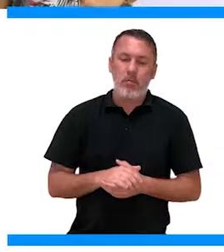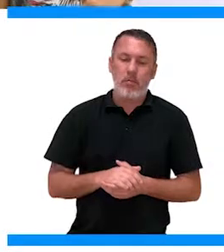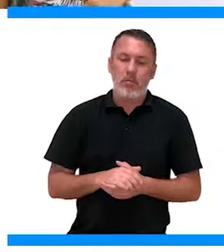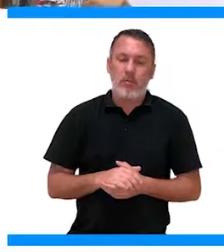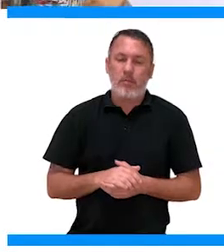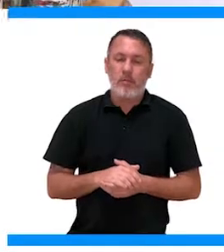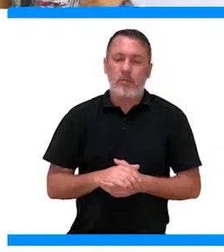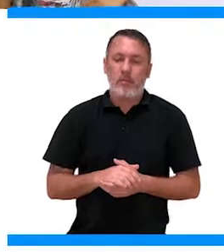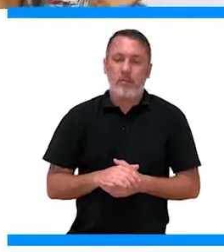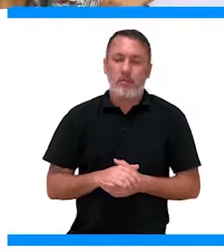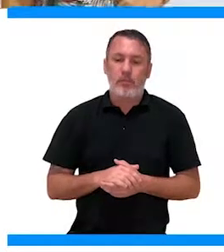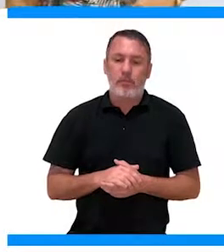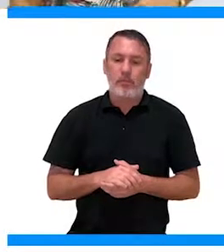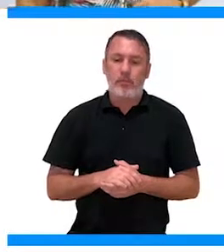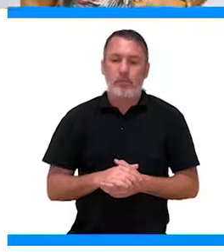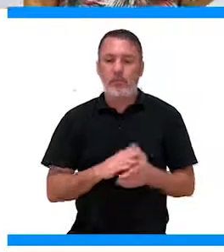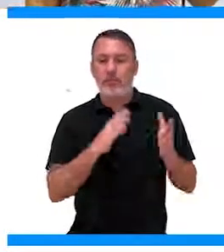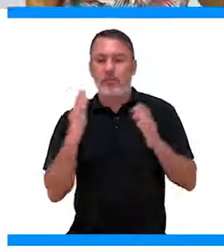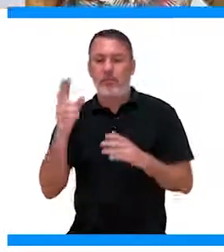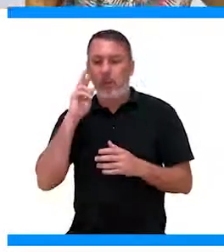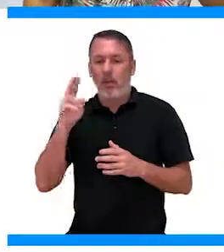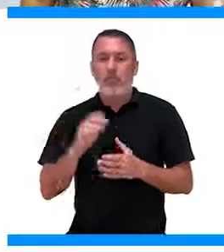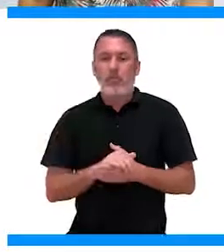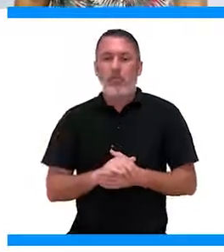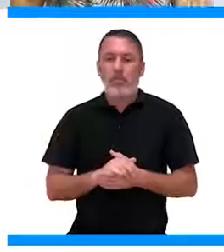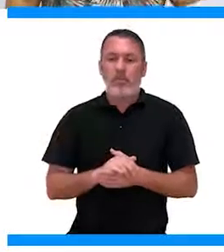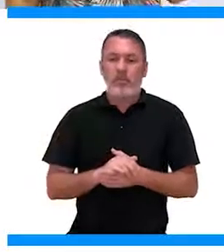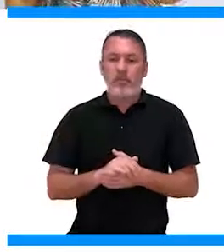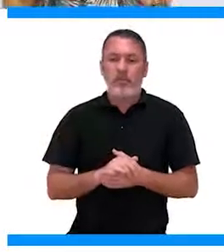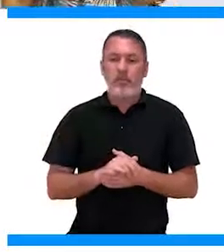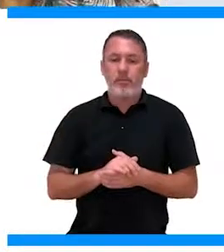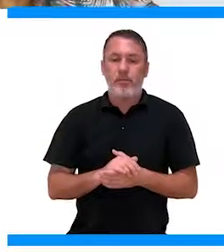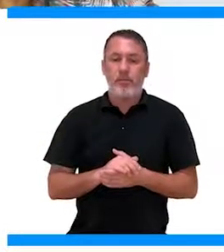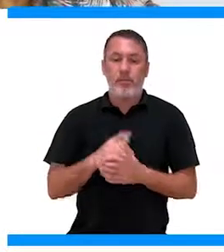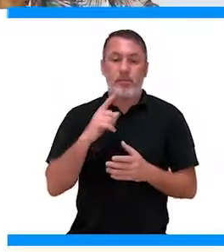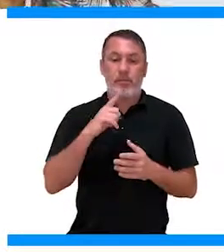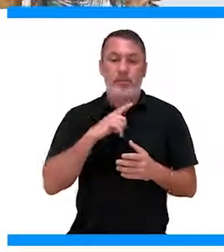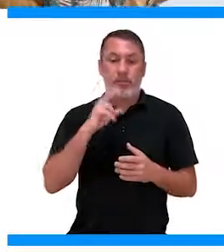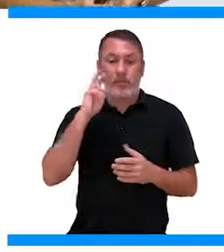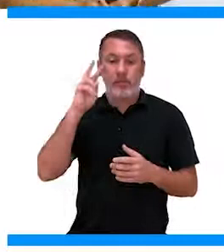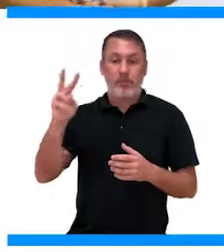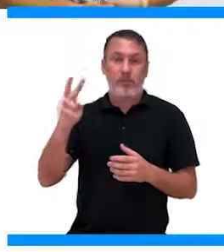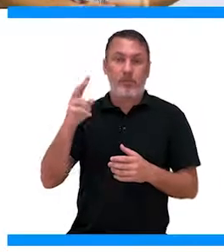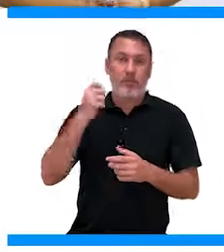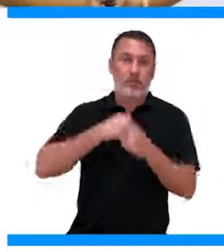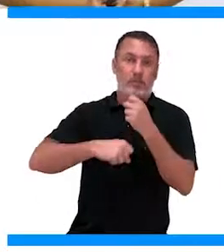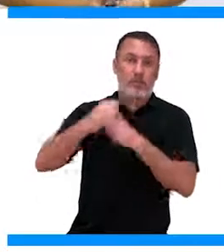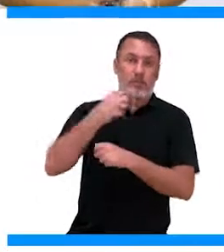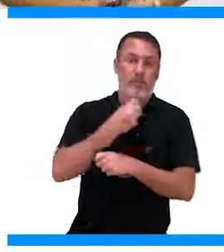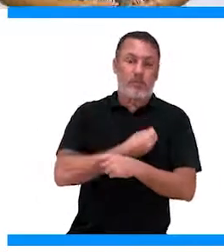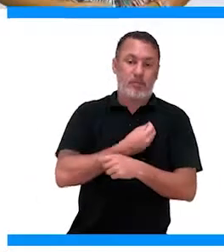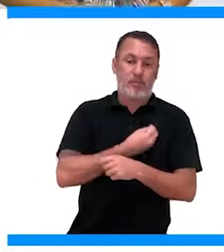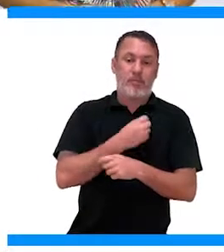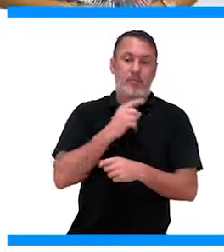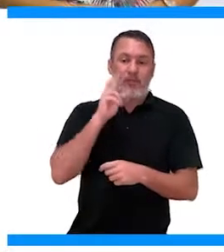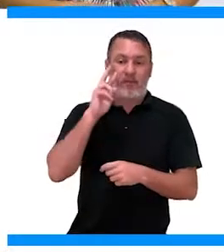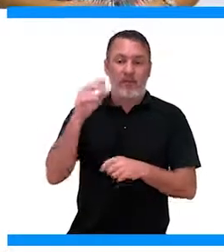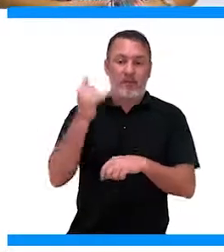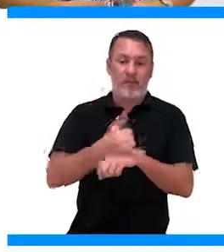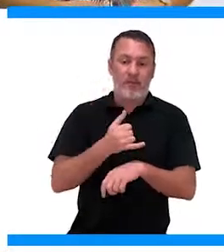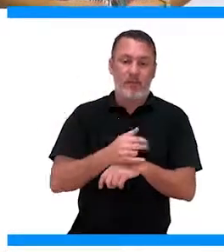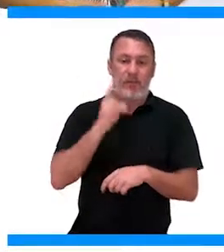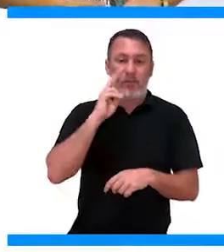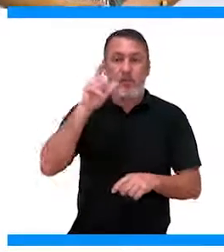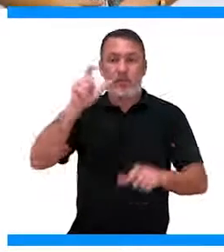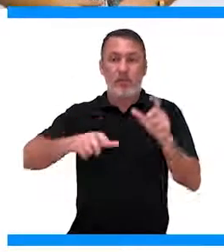linguagem. Passou a vida atrás do vil metal, também, matéria pelo objeto. O cidadão foi às ruas lutar